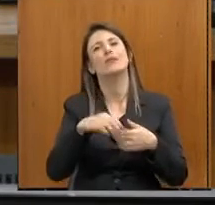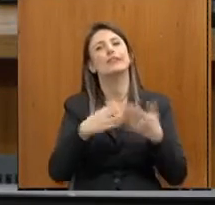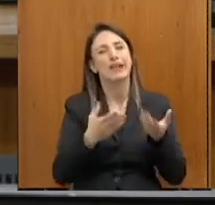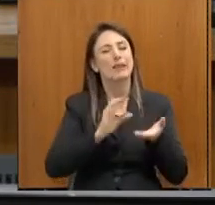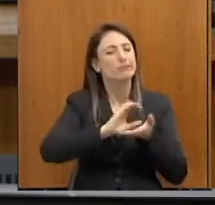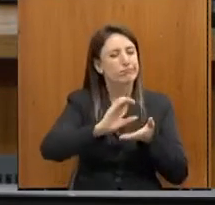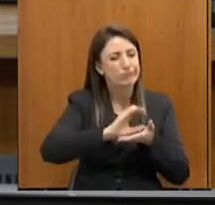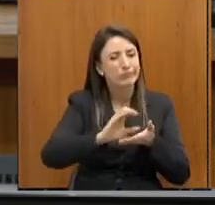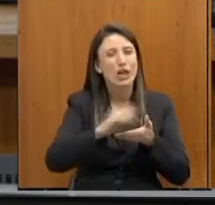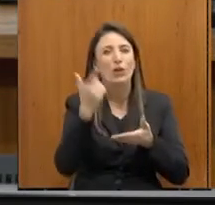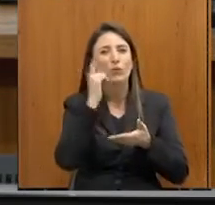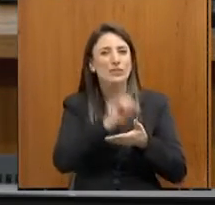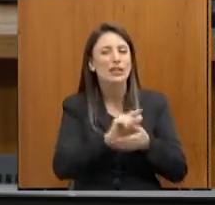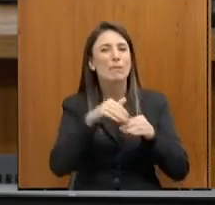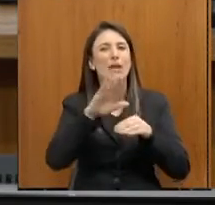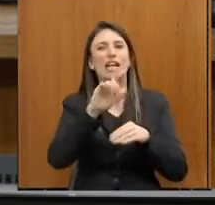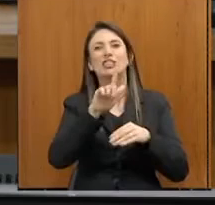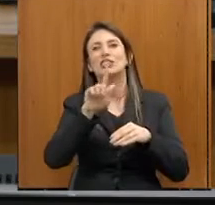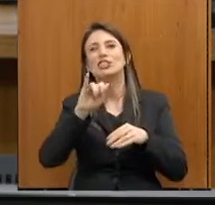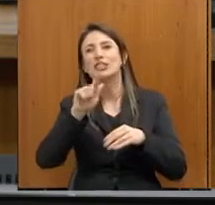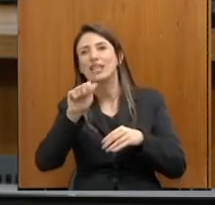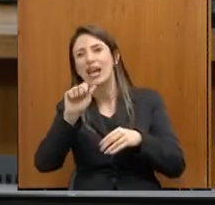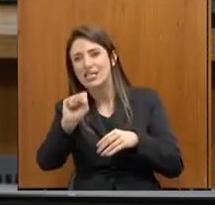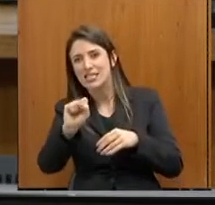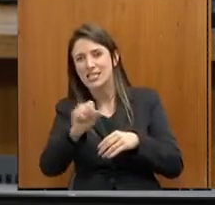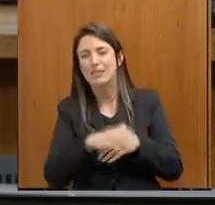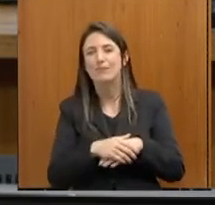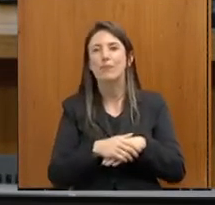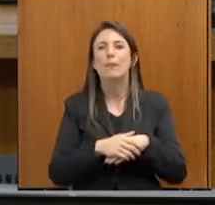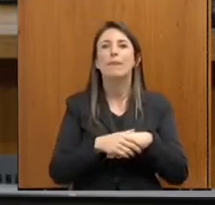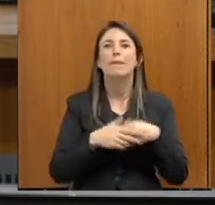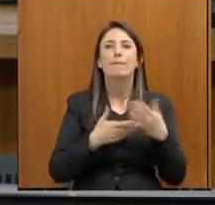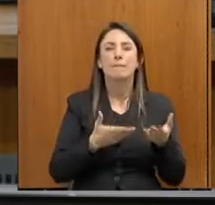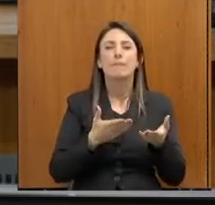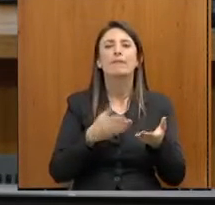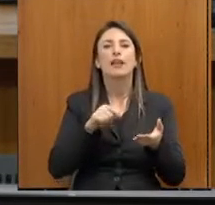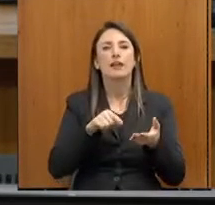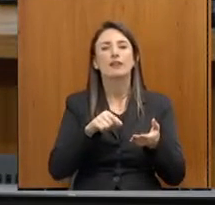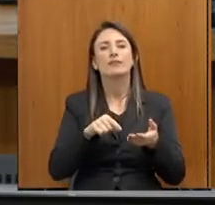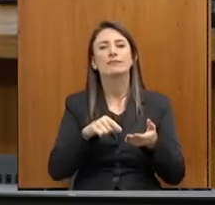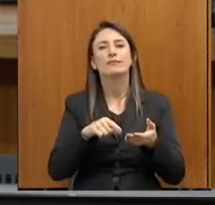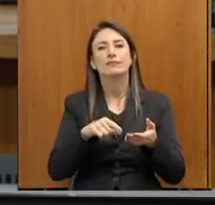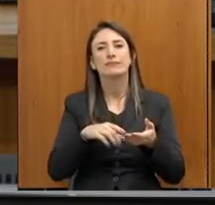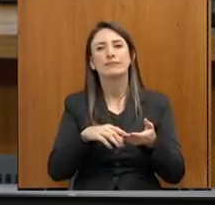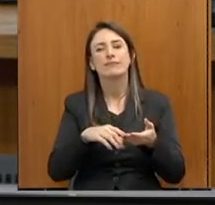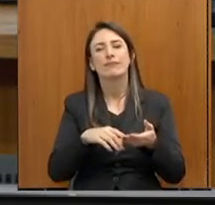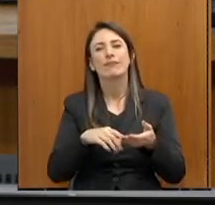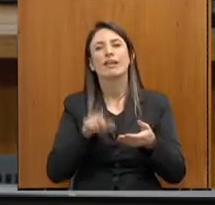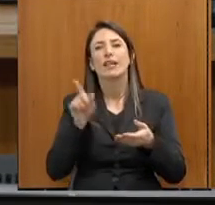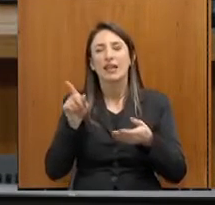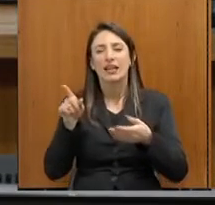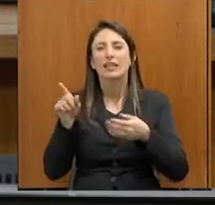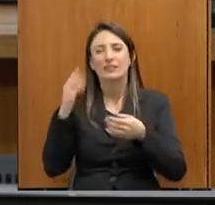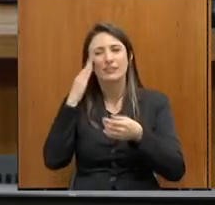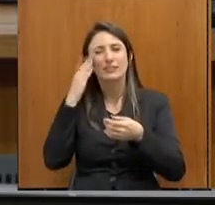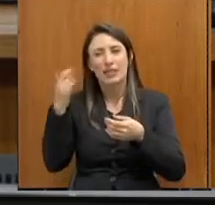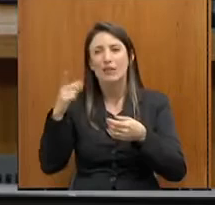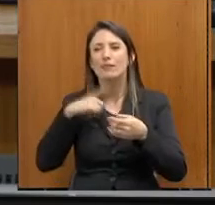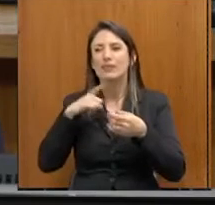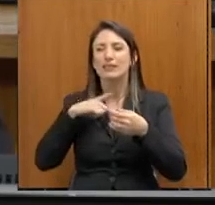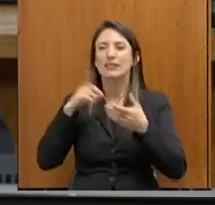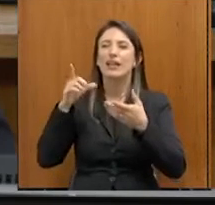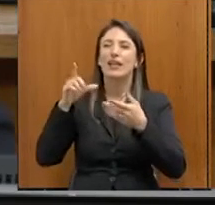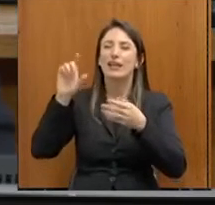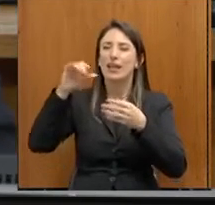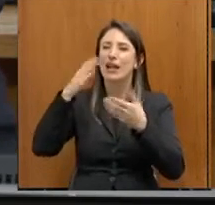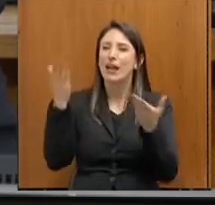Deputado de um Pereira aqui é o grande é líder né na área de energia de energia fotovoltaica que seguramente